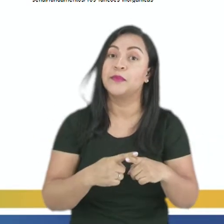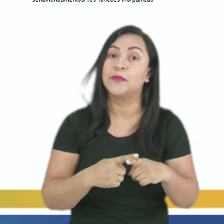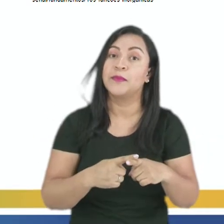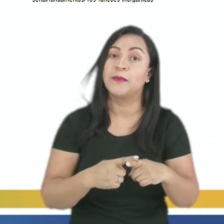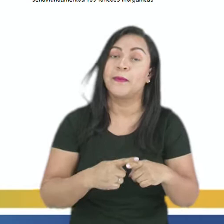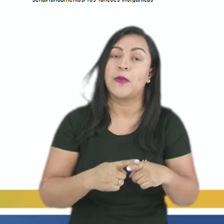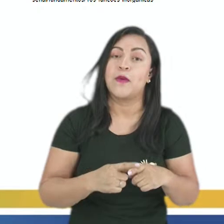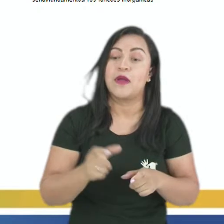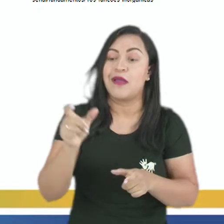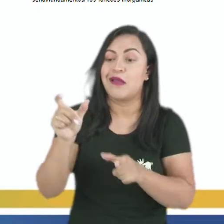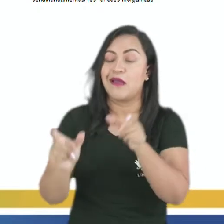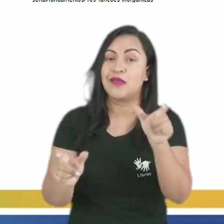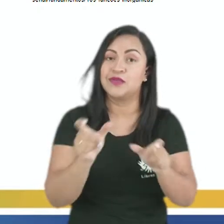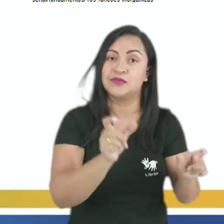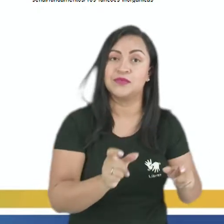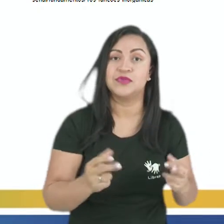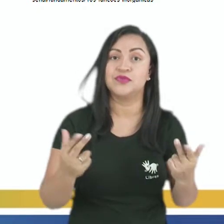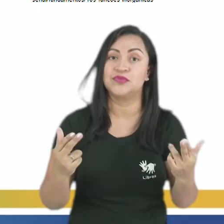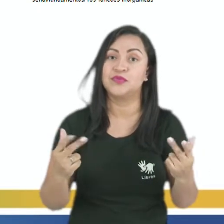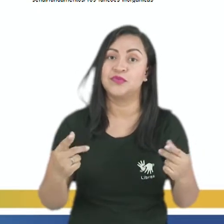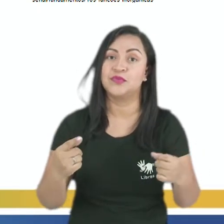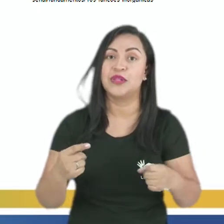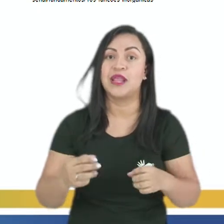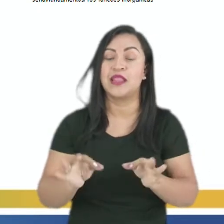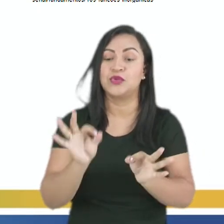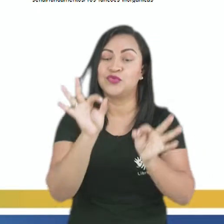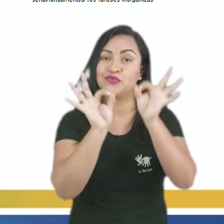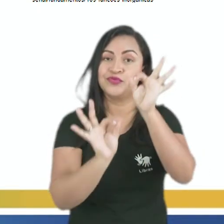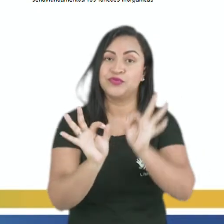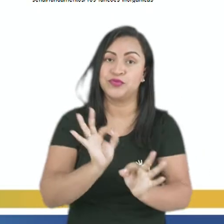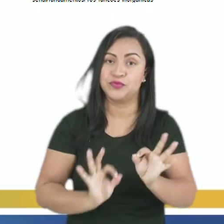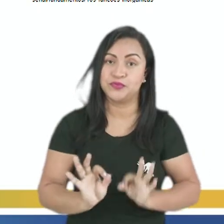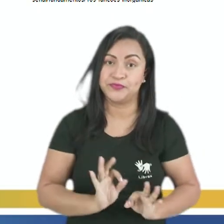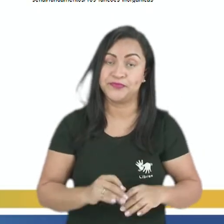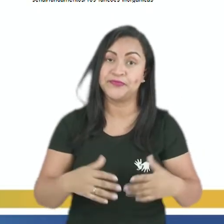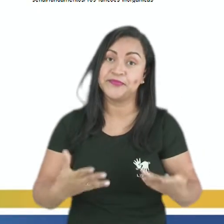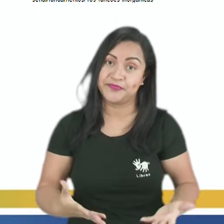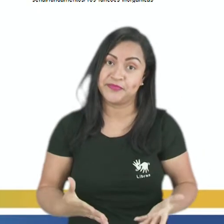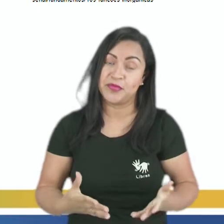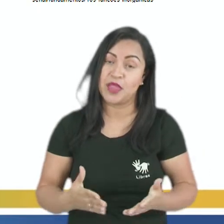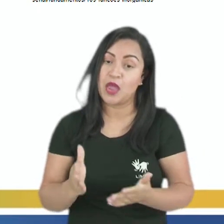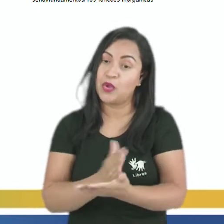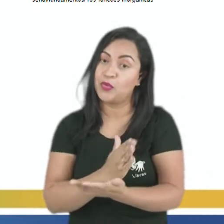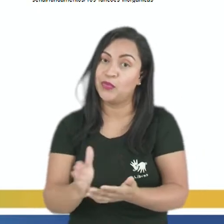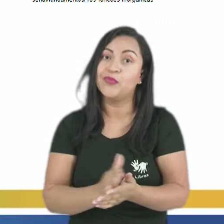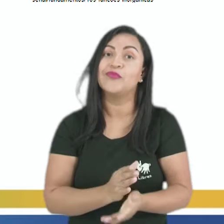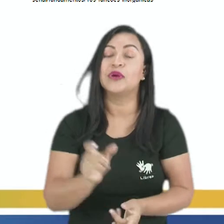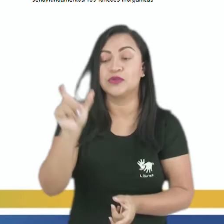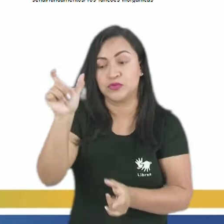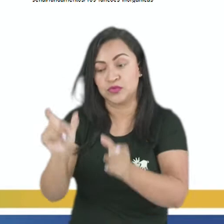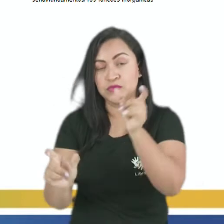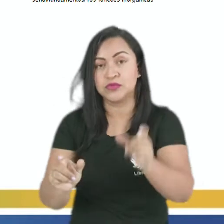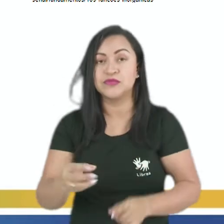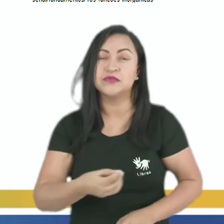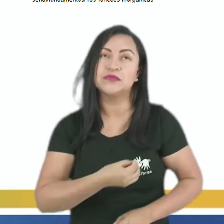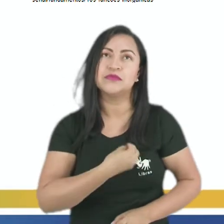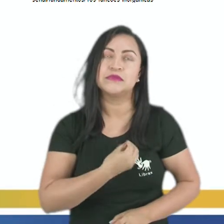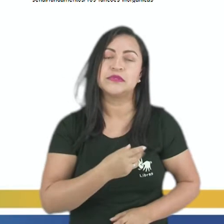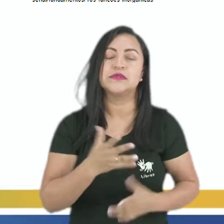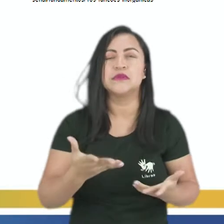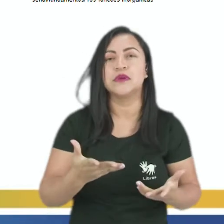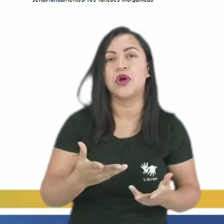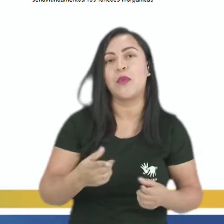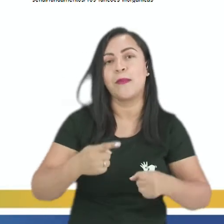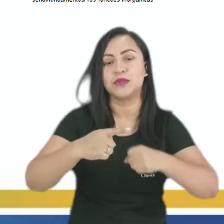têm semelhanças estruturais. Então, muitas das vezes, essas substâncias vão ter a presença, por exemplo, de um mesmo